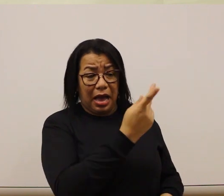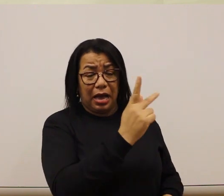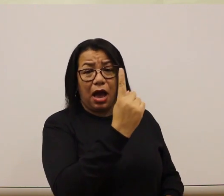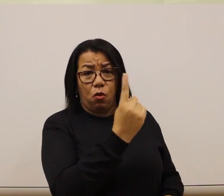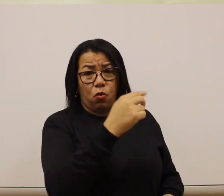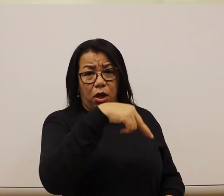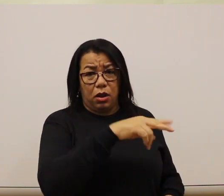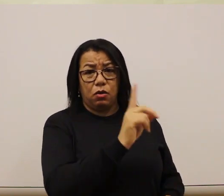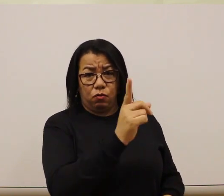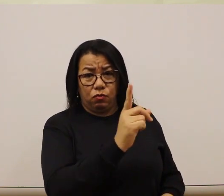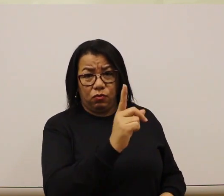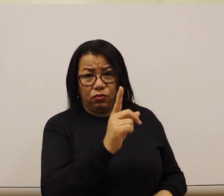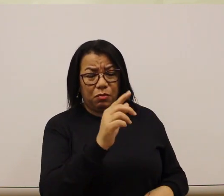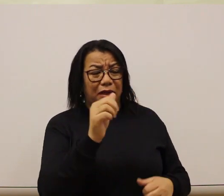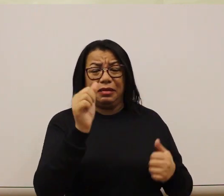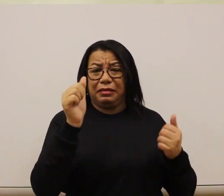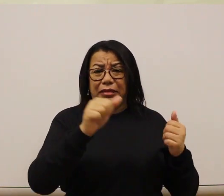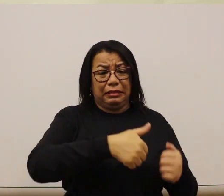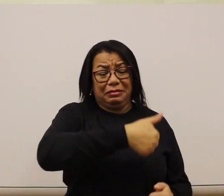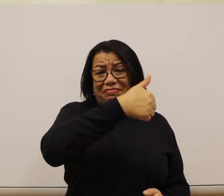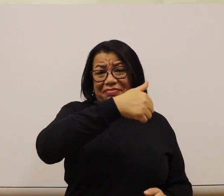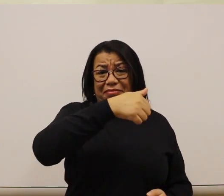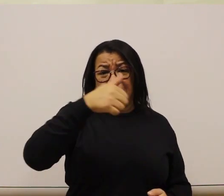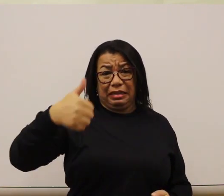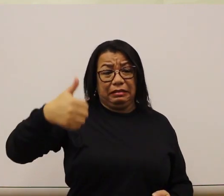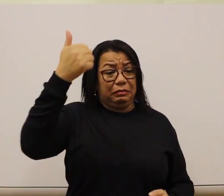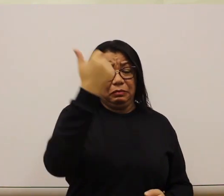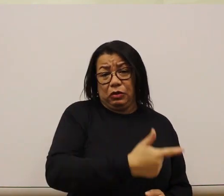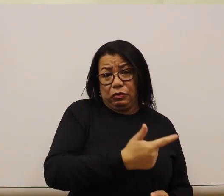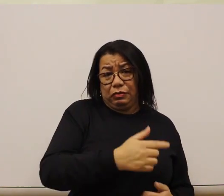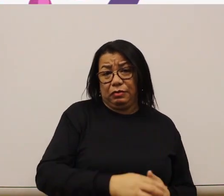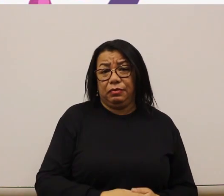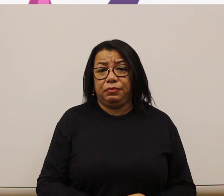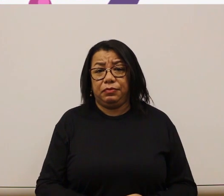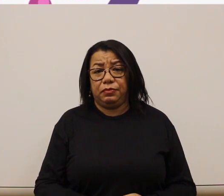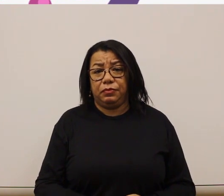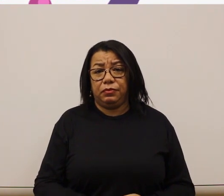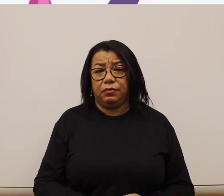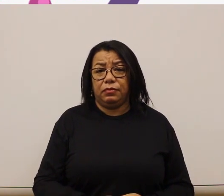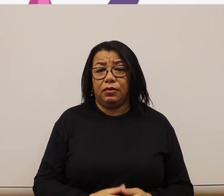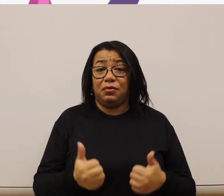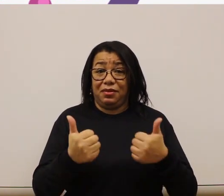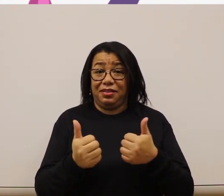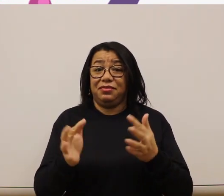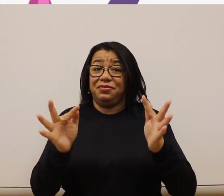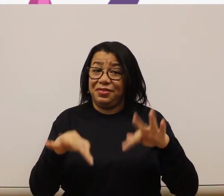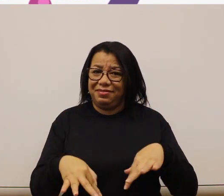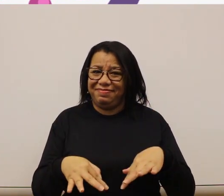2019. Era isso, ficamos por aqui.